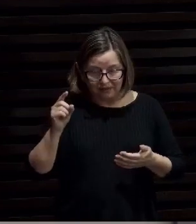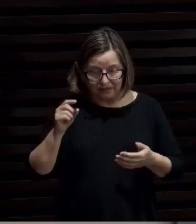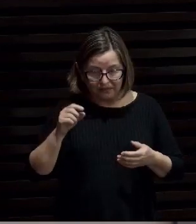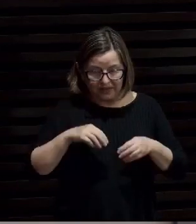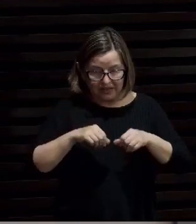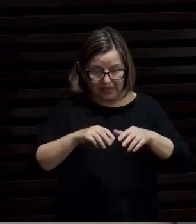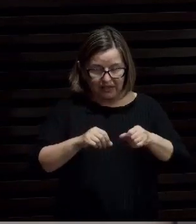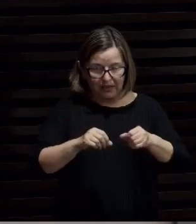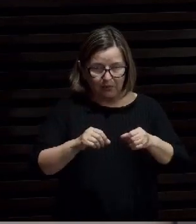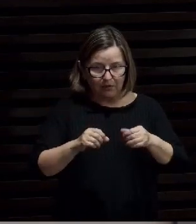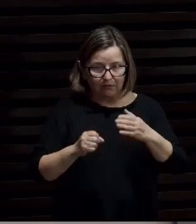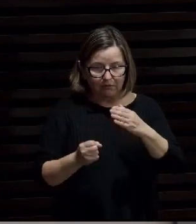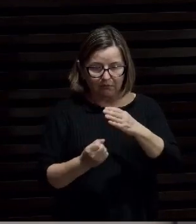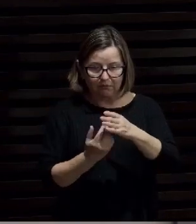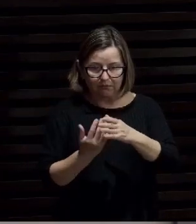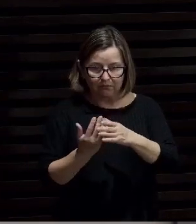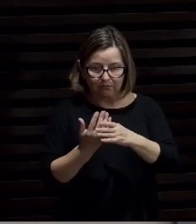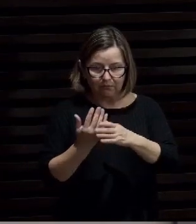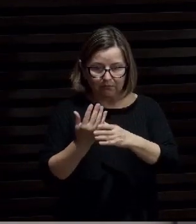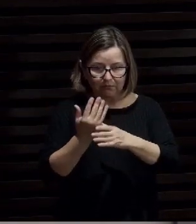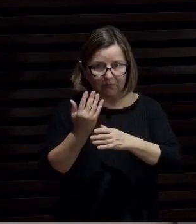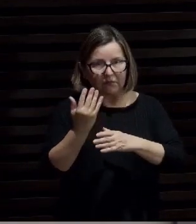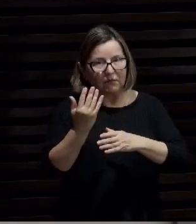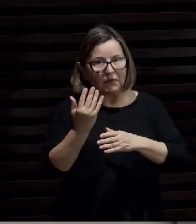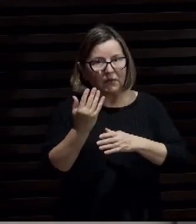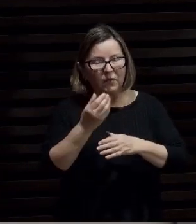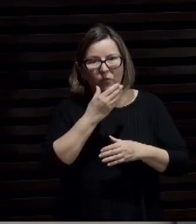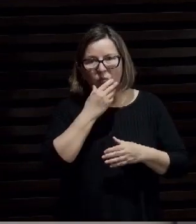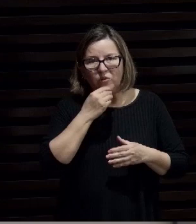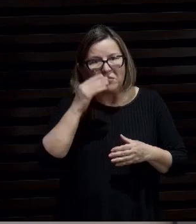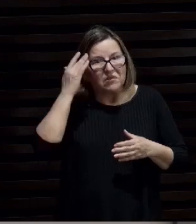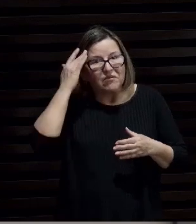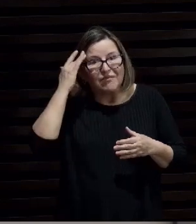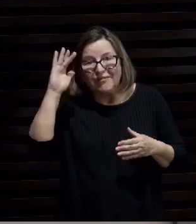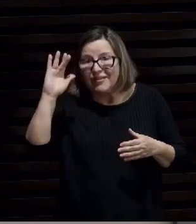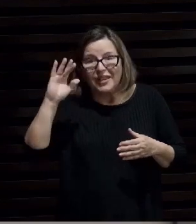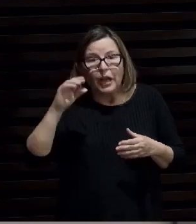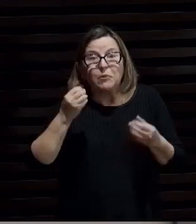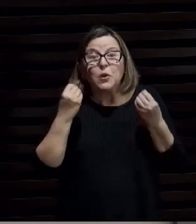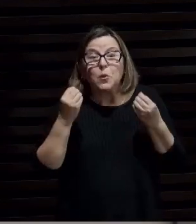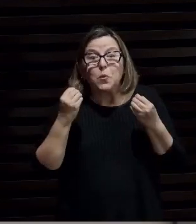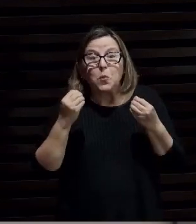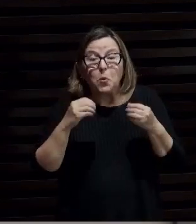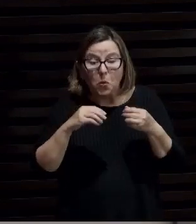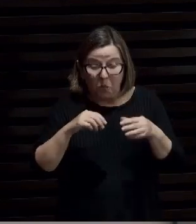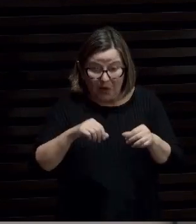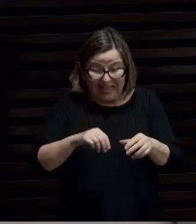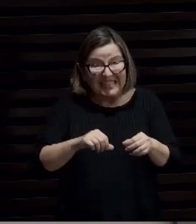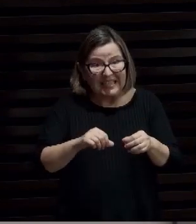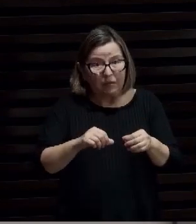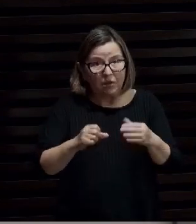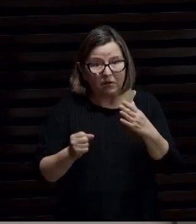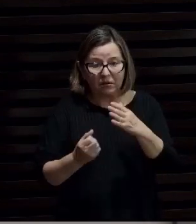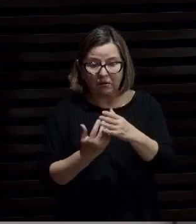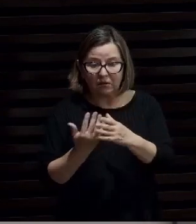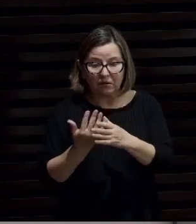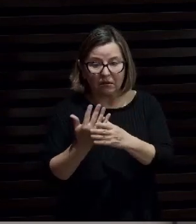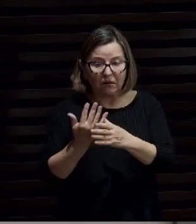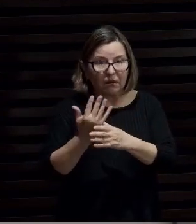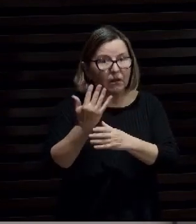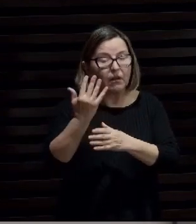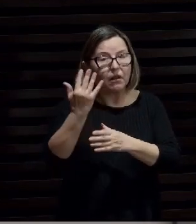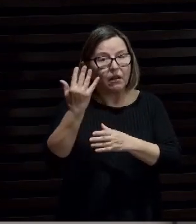ele como. É isso que eu estou fazendo aqui. Nesse exato momento. Lançando a